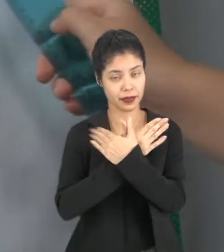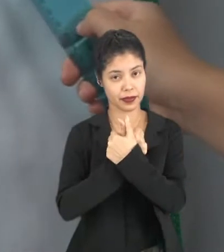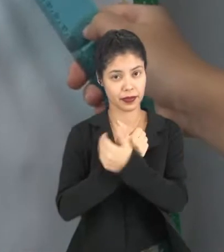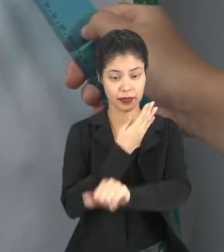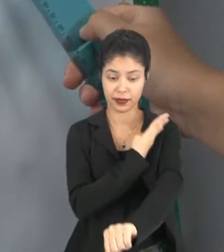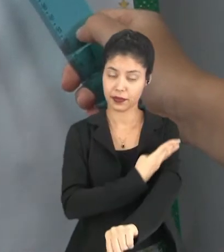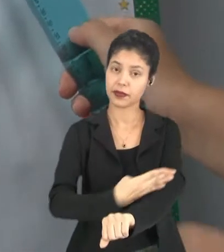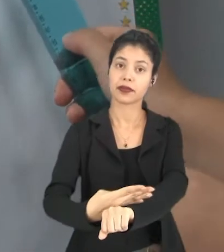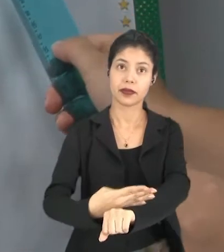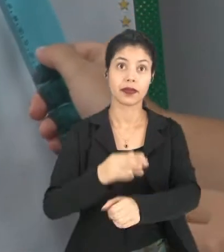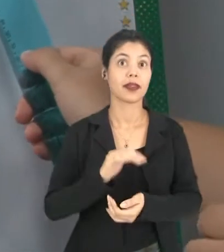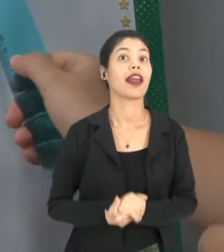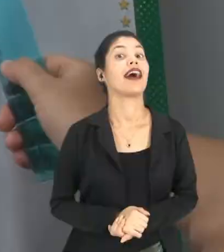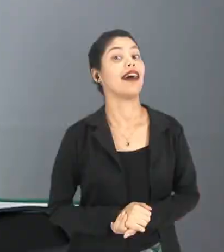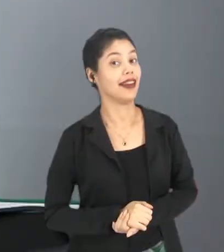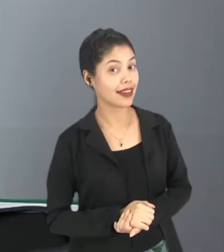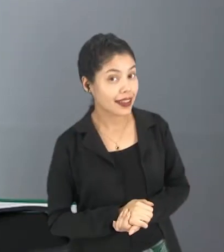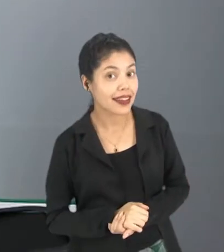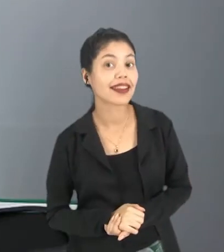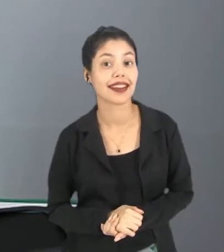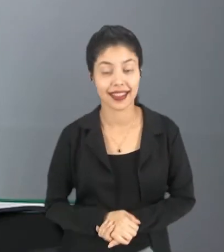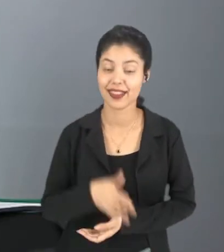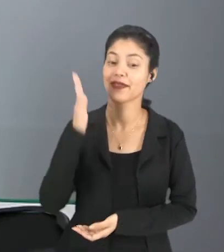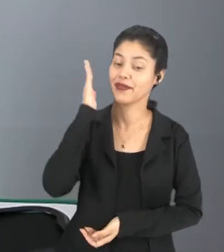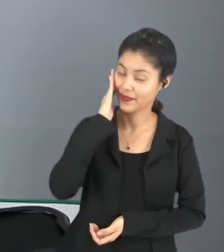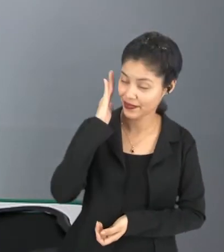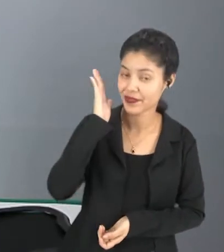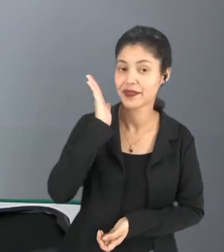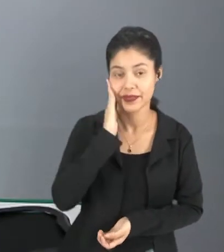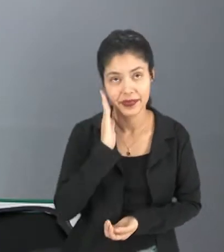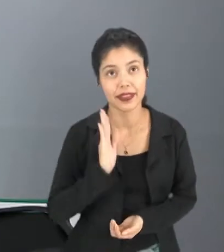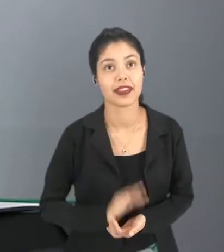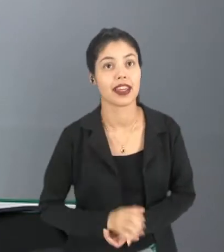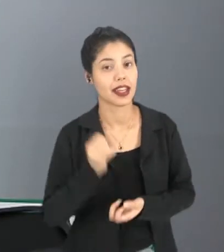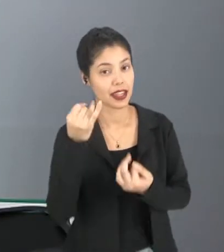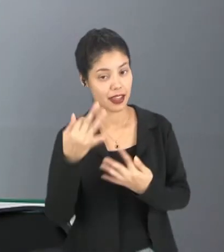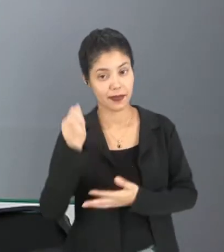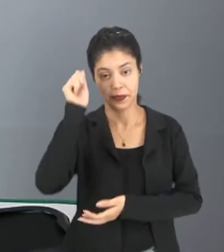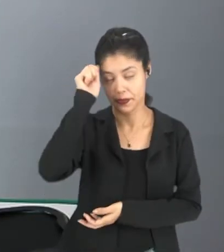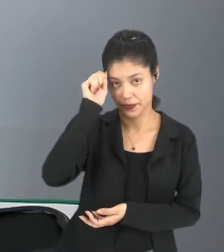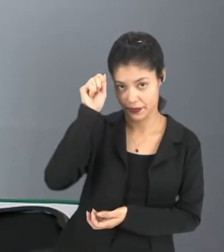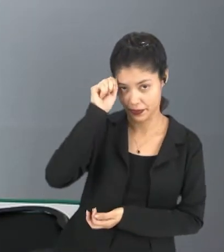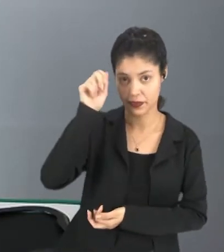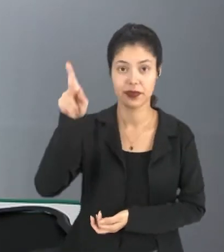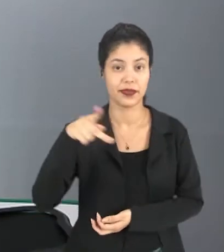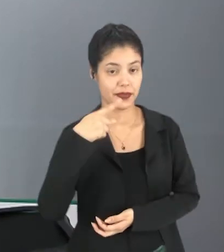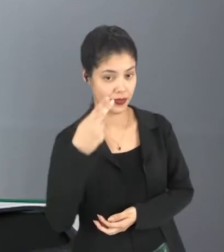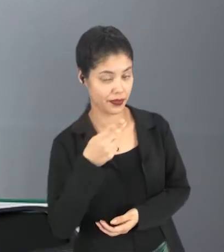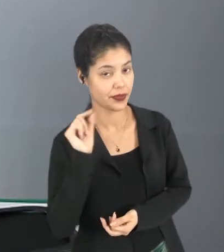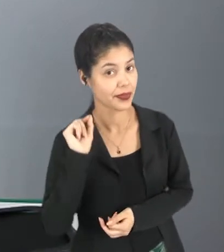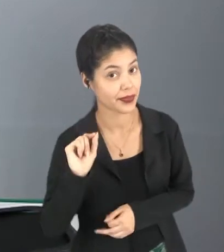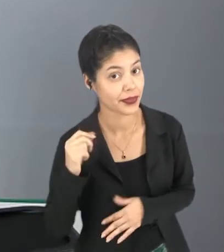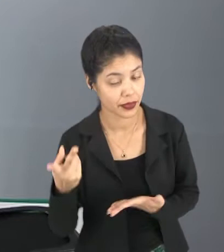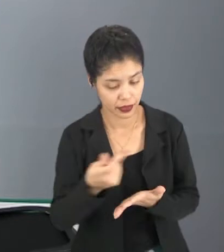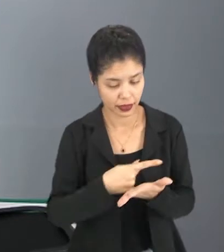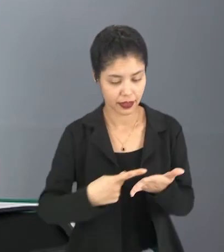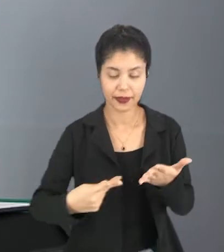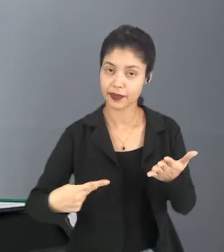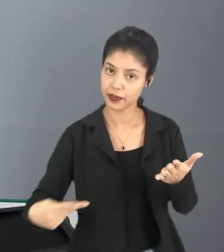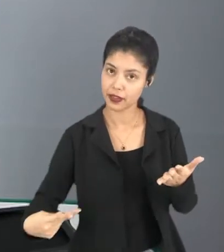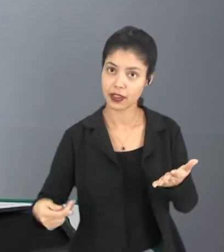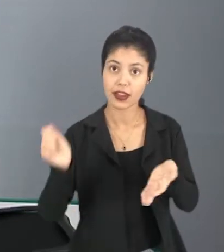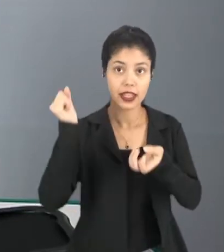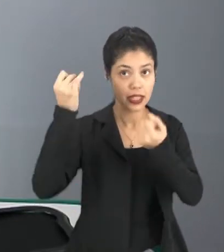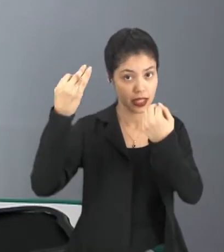Borboletas brancas. Ah, então o autor Vinícius de Moraes, nesse poema, ele já